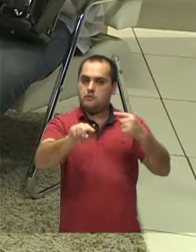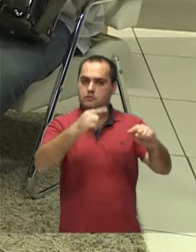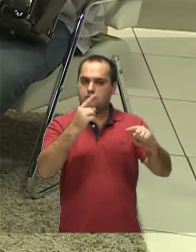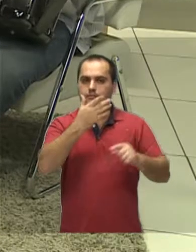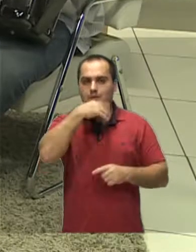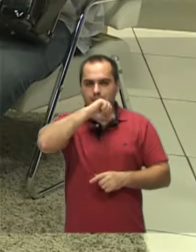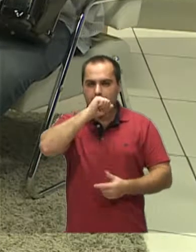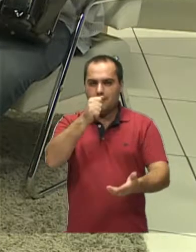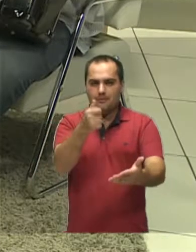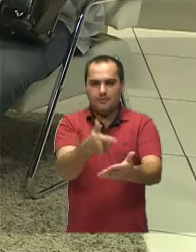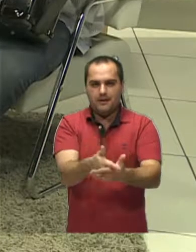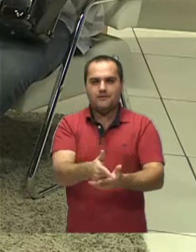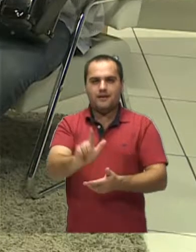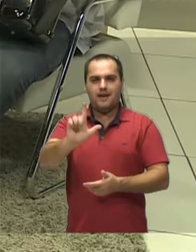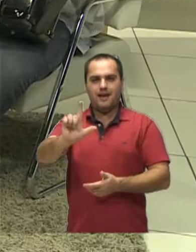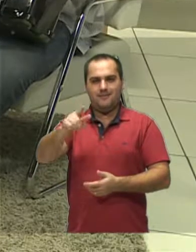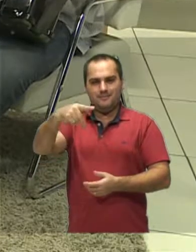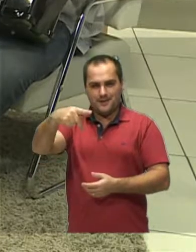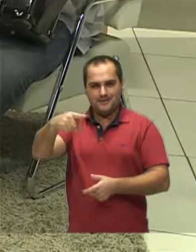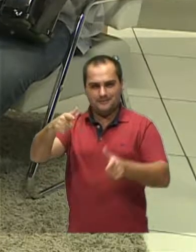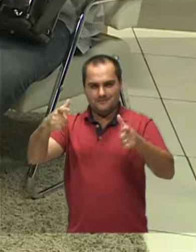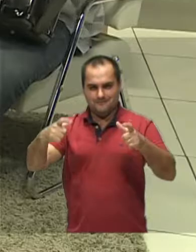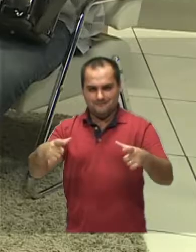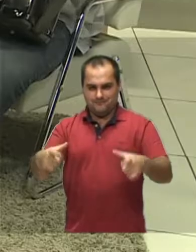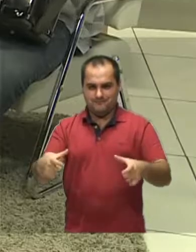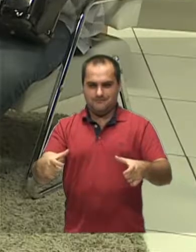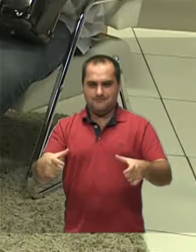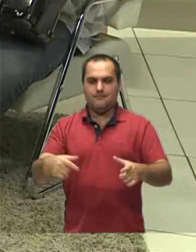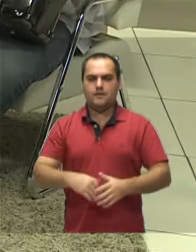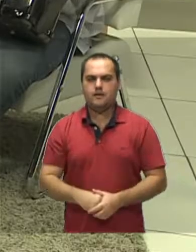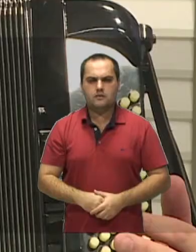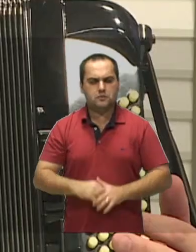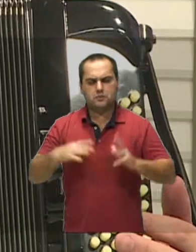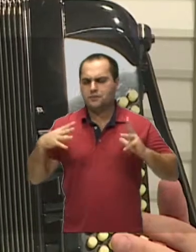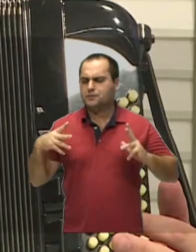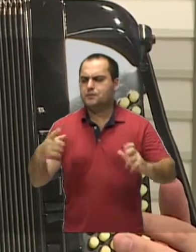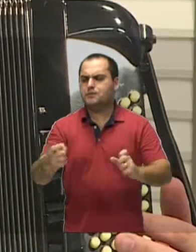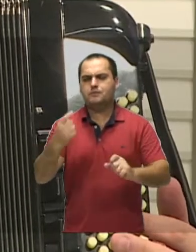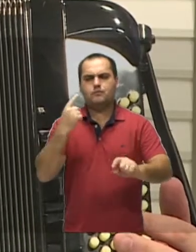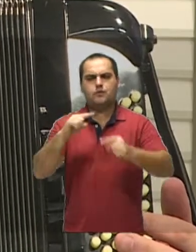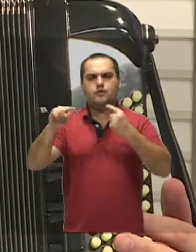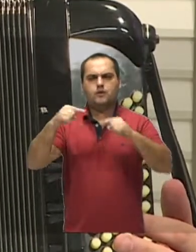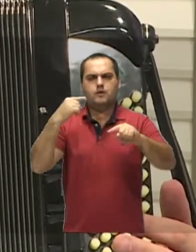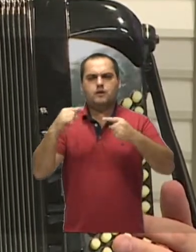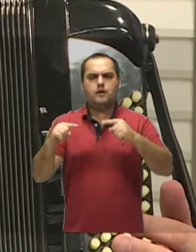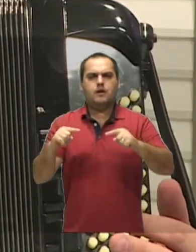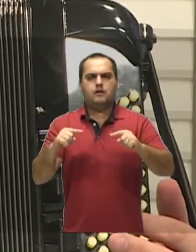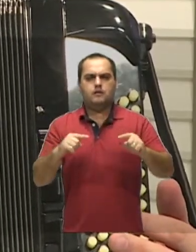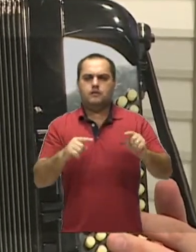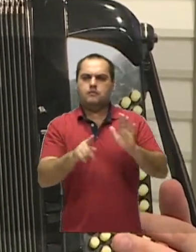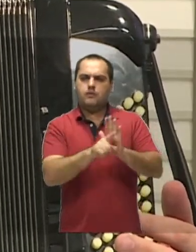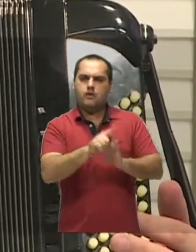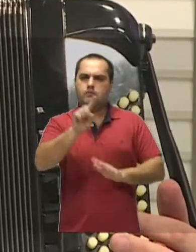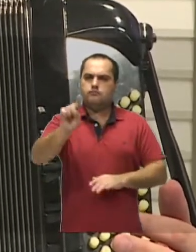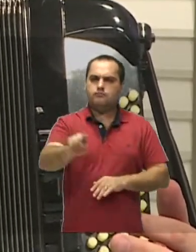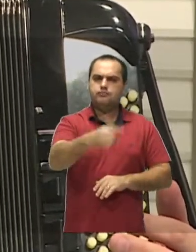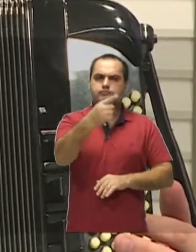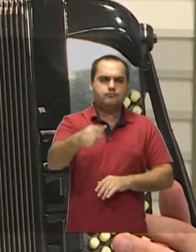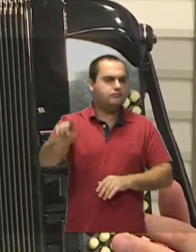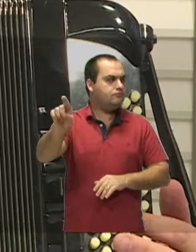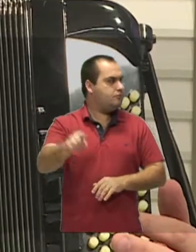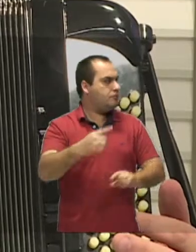né? De tudo que era tipo de música, tanto instrumental quanto cantada, de orquestral, música